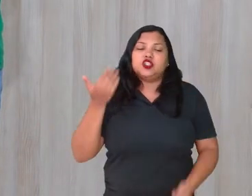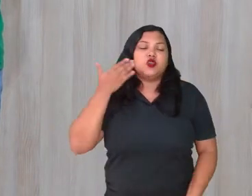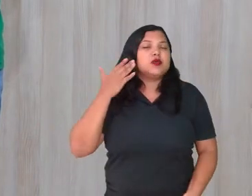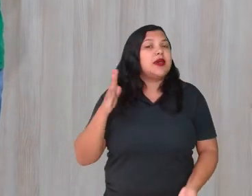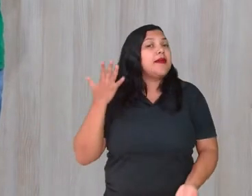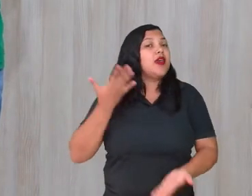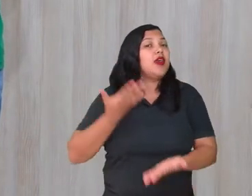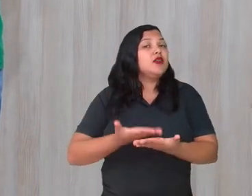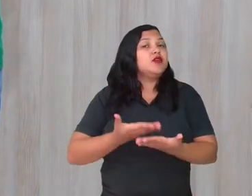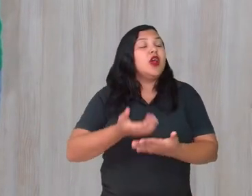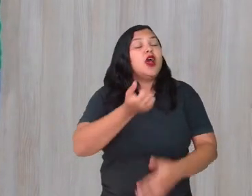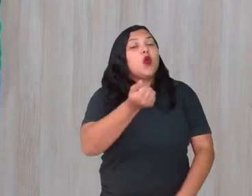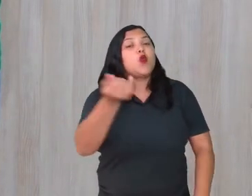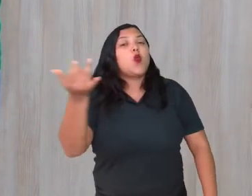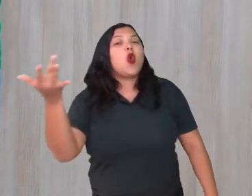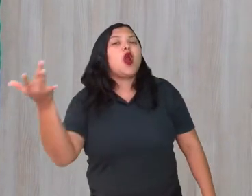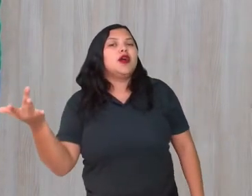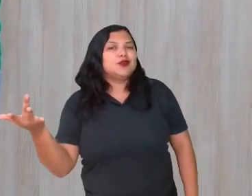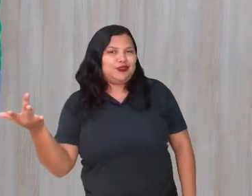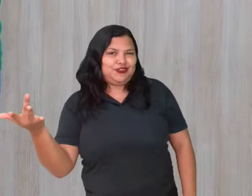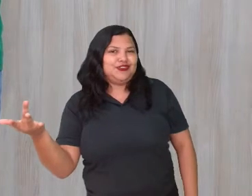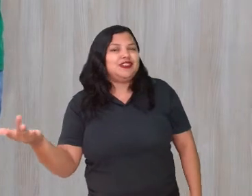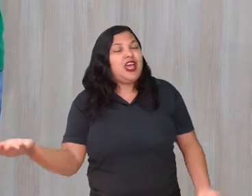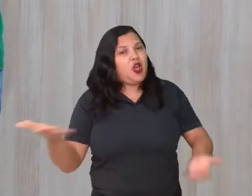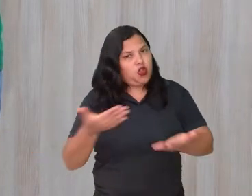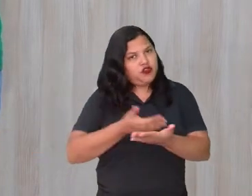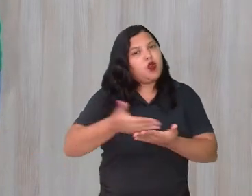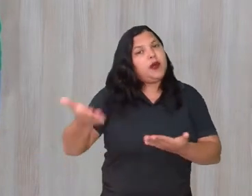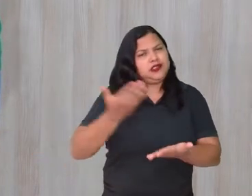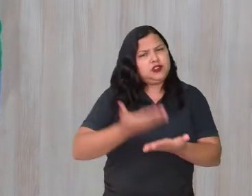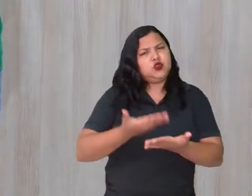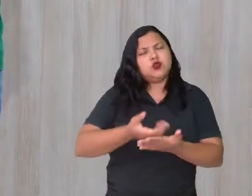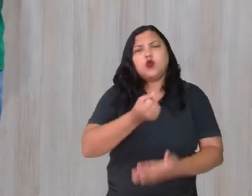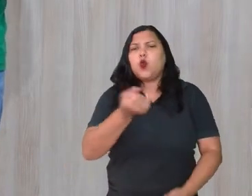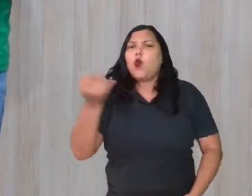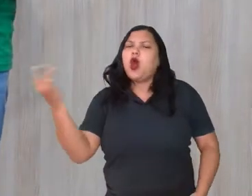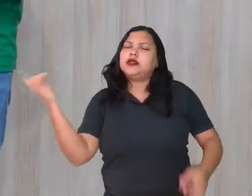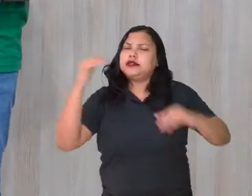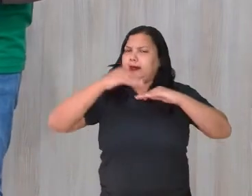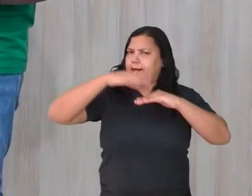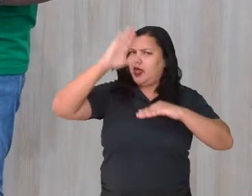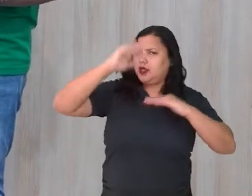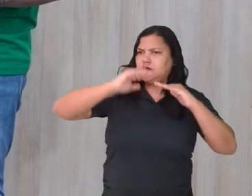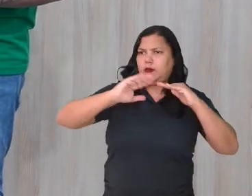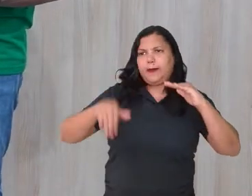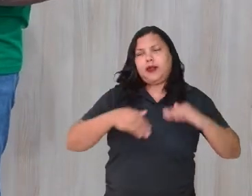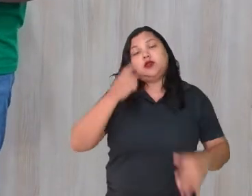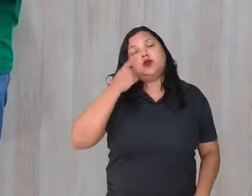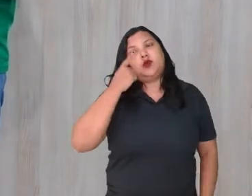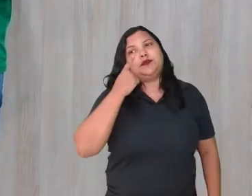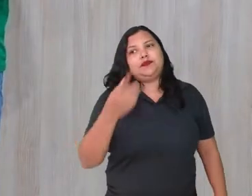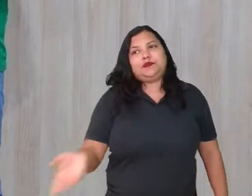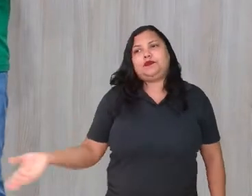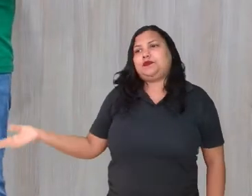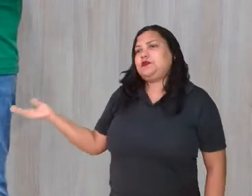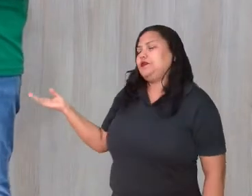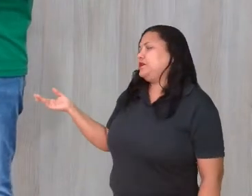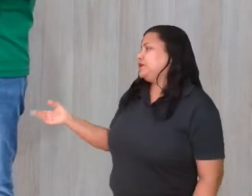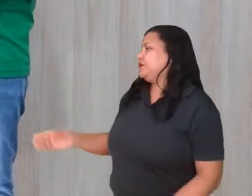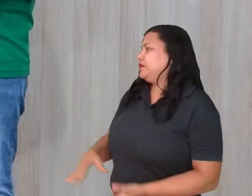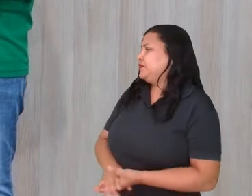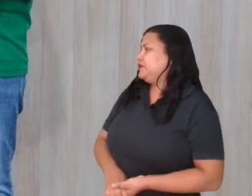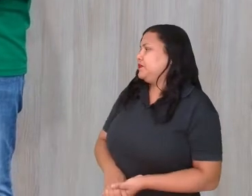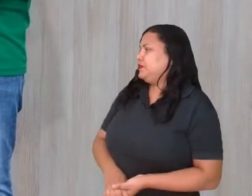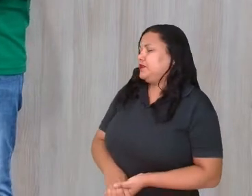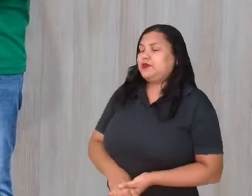agora a gente vai simplesmente começar a medir ter mais ou ter menos chance. Então, por exemplo, como eu falei, né? Ou seja, quando você